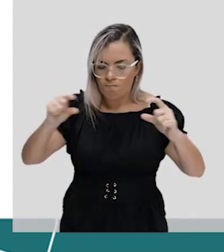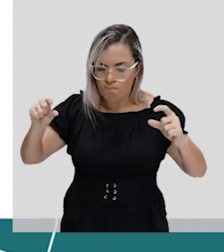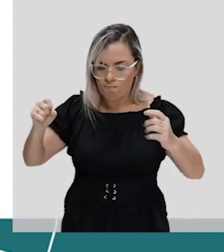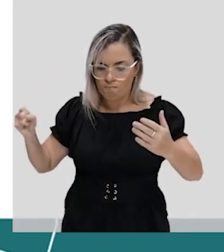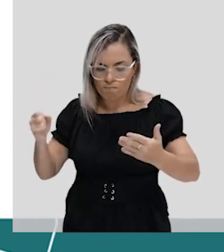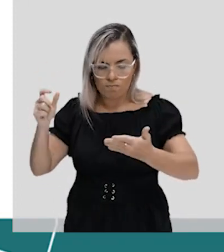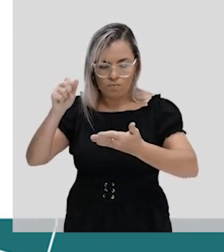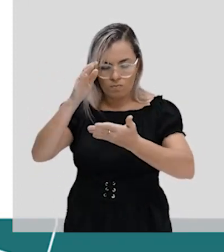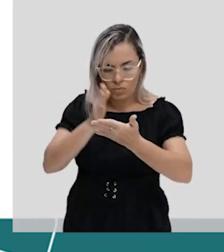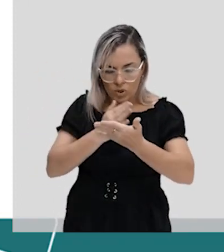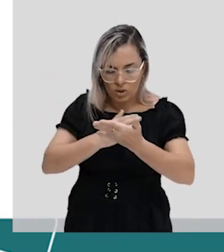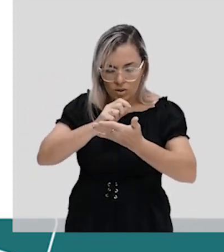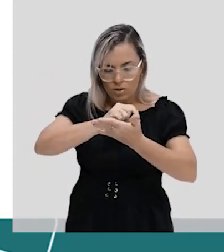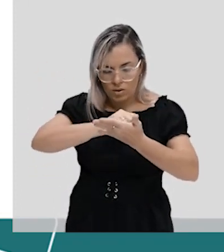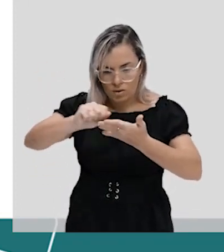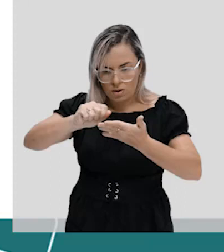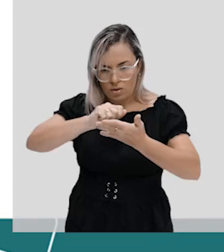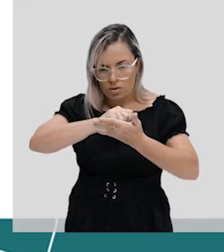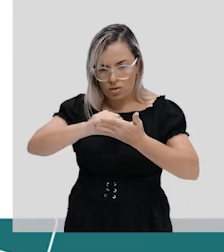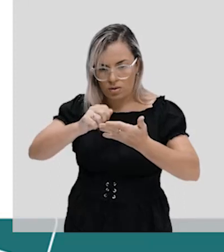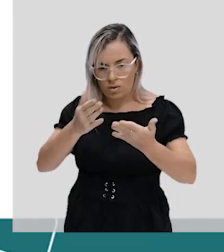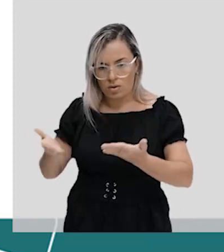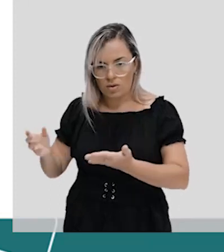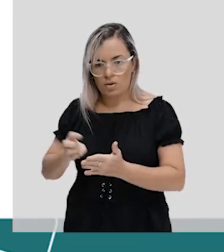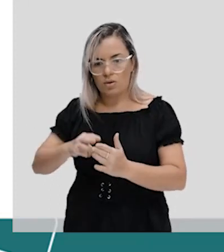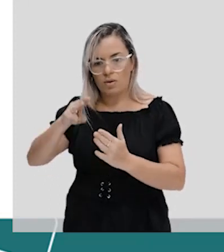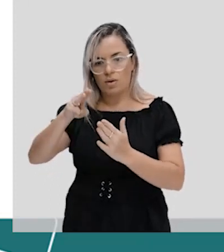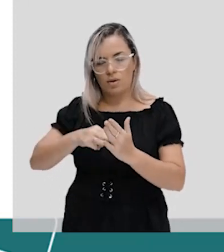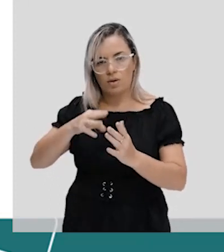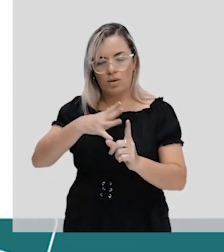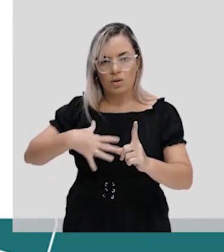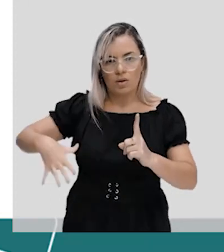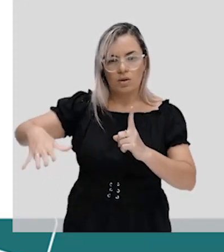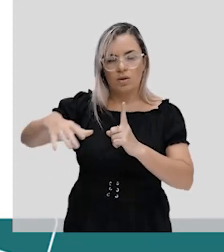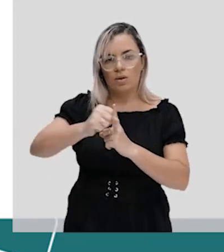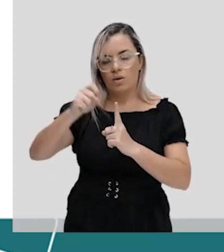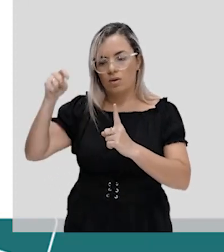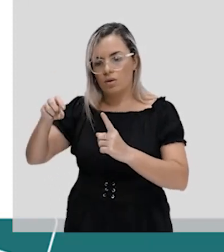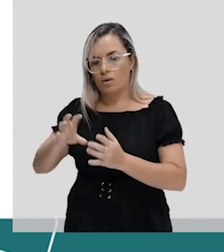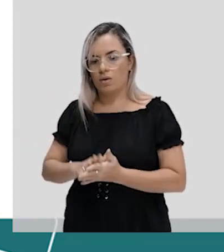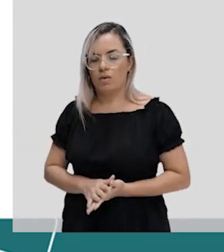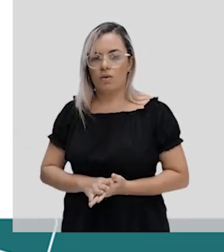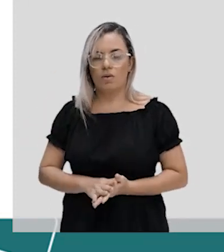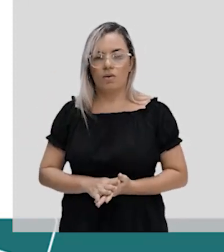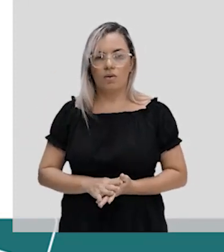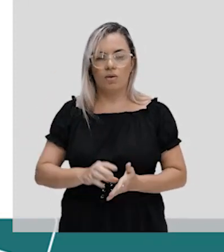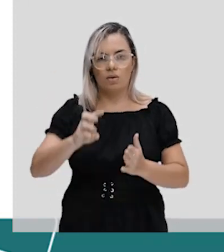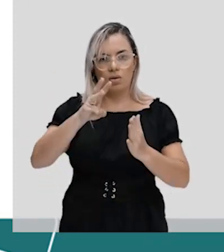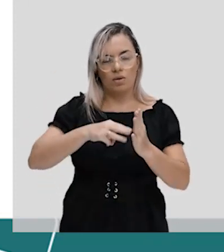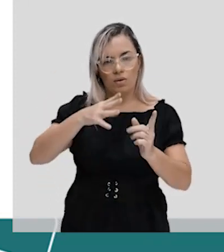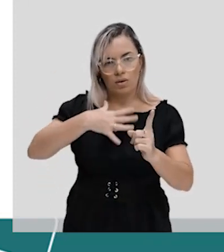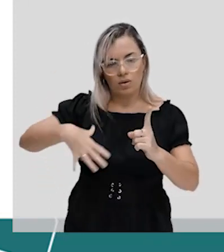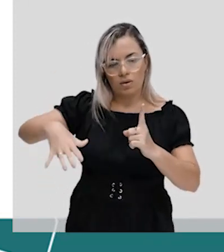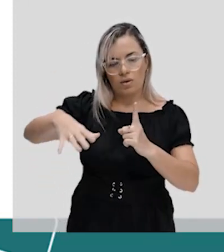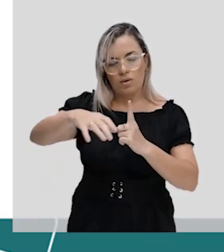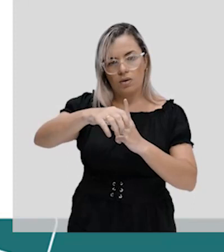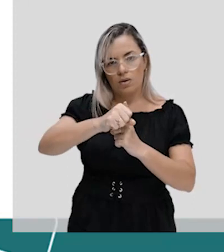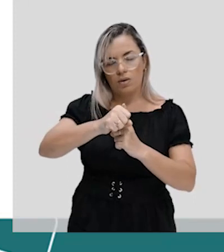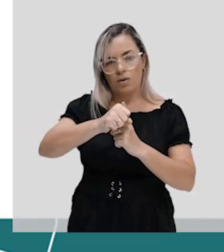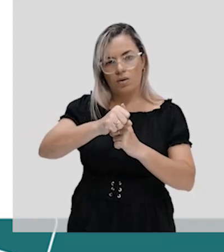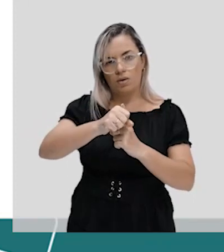caderno. Quando a gente fala do método sociológico, o método sociológico